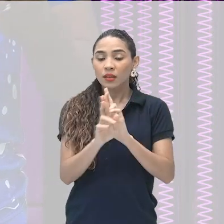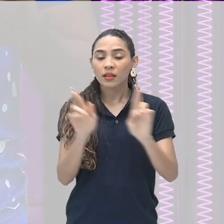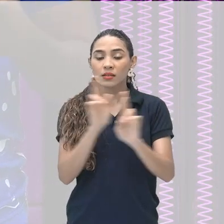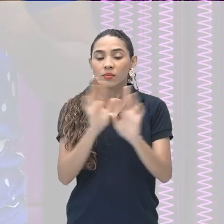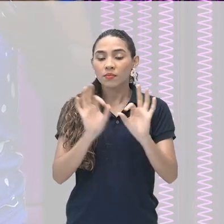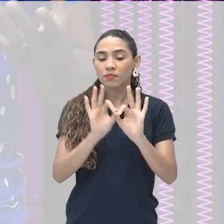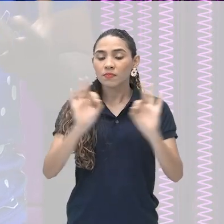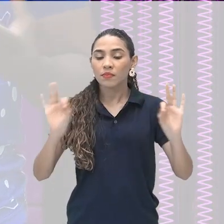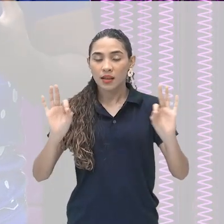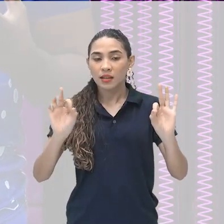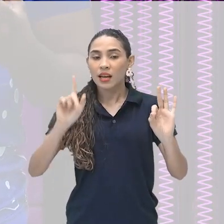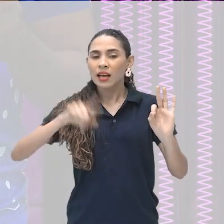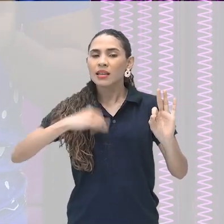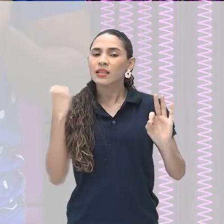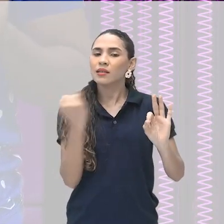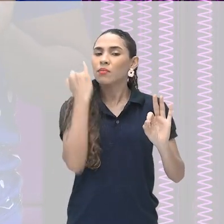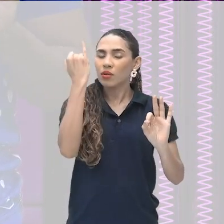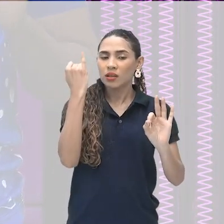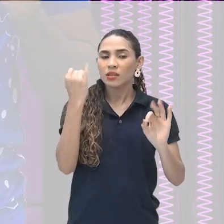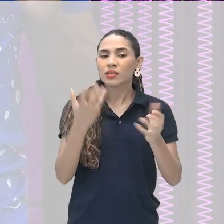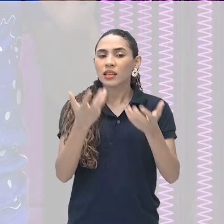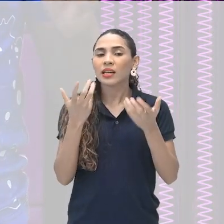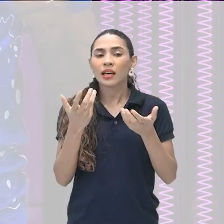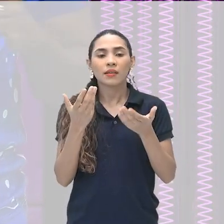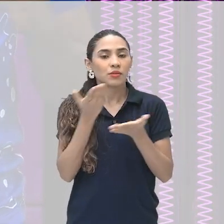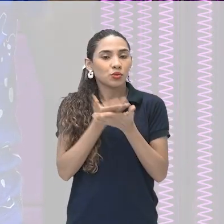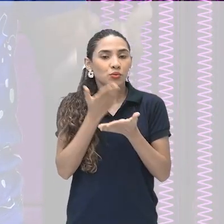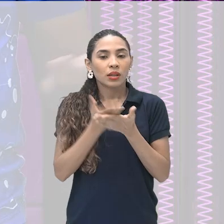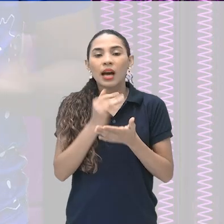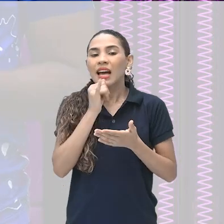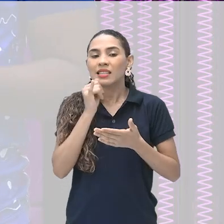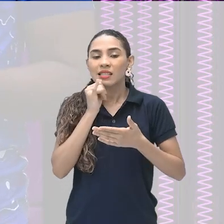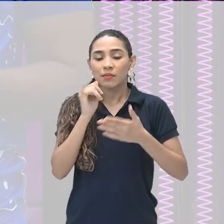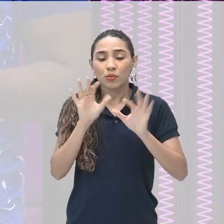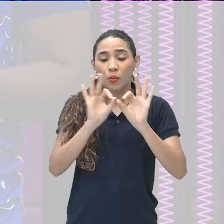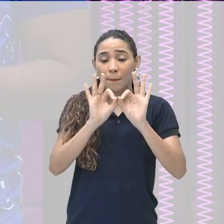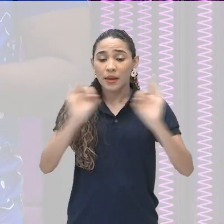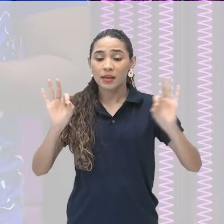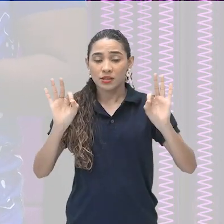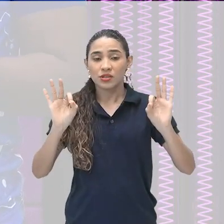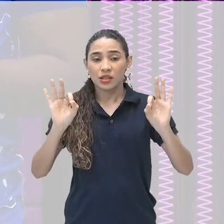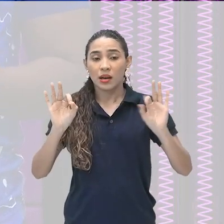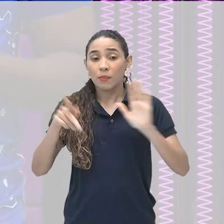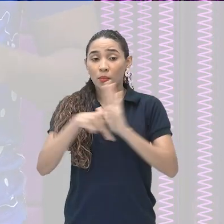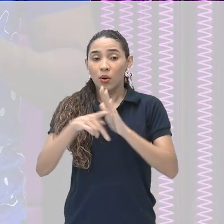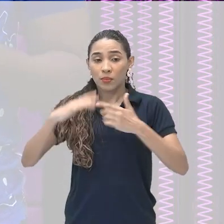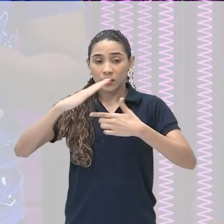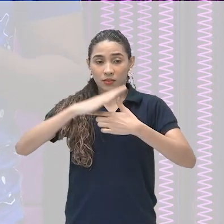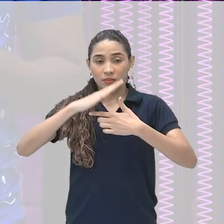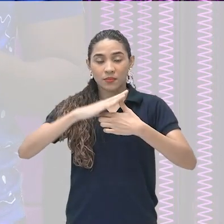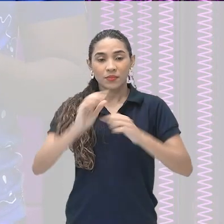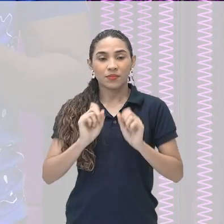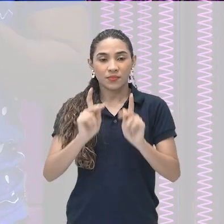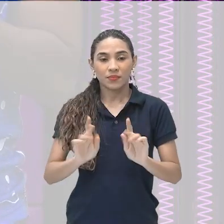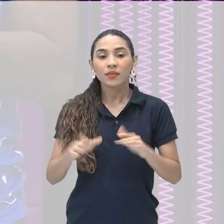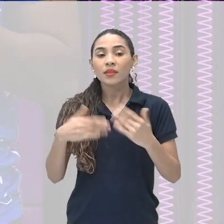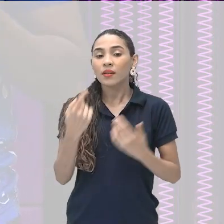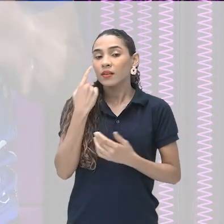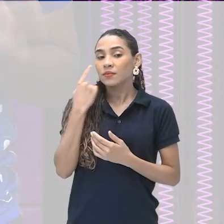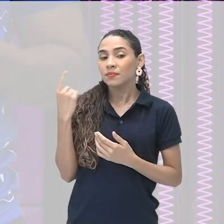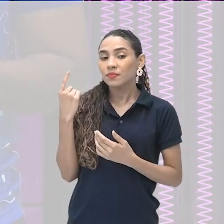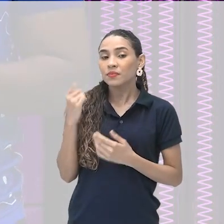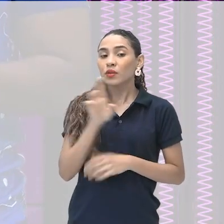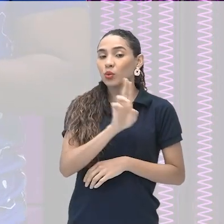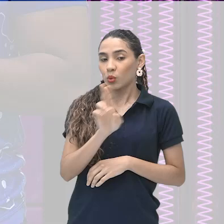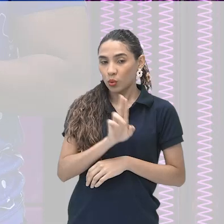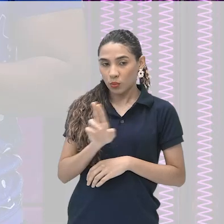são fundamentais quando eu quero trabalhar com as medidas do triângulo retângulo. Beleza? Então, acompanhe comigo na tela, vamos dar